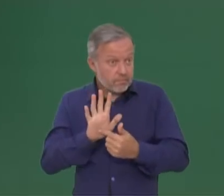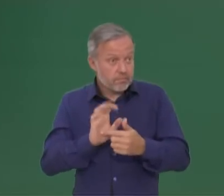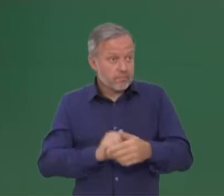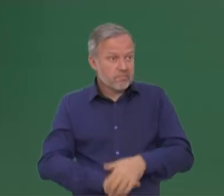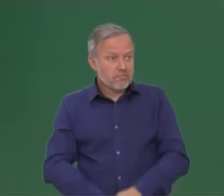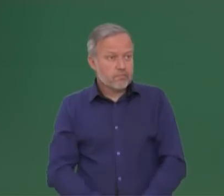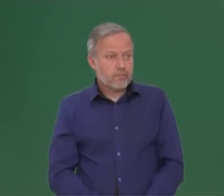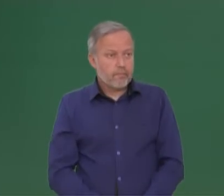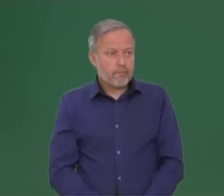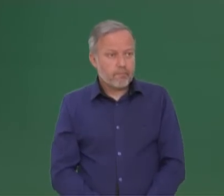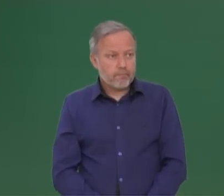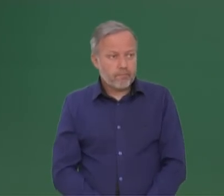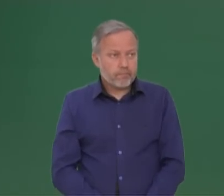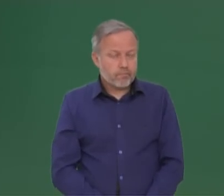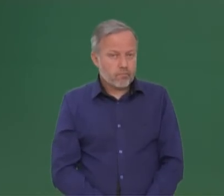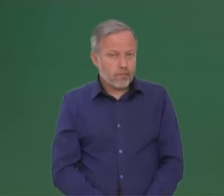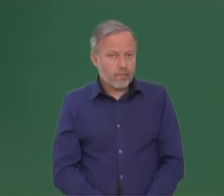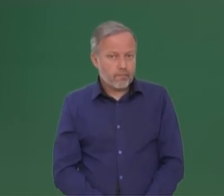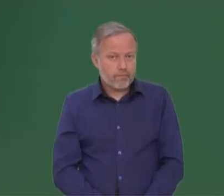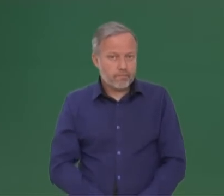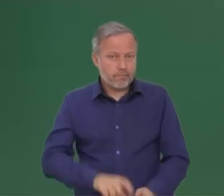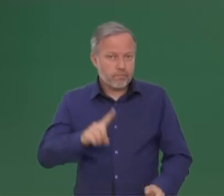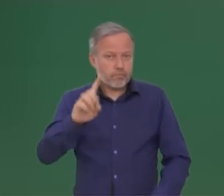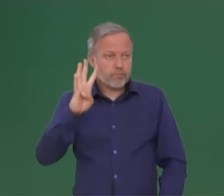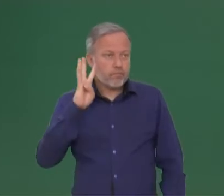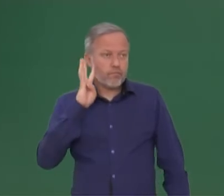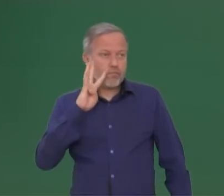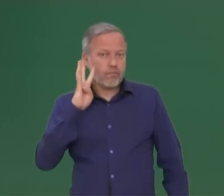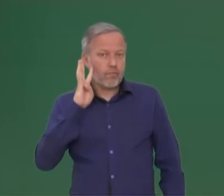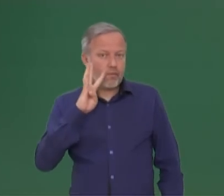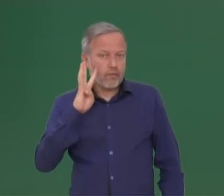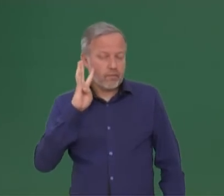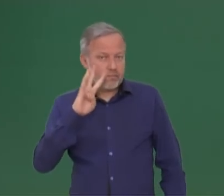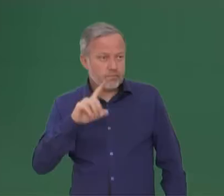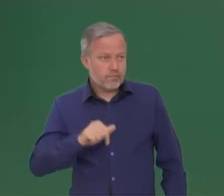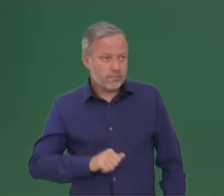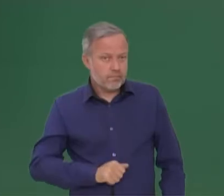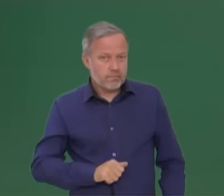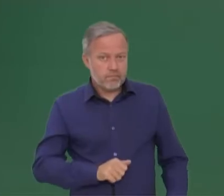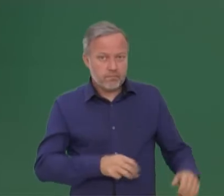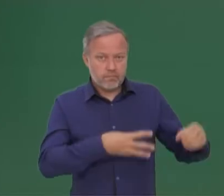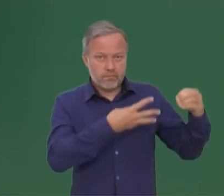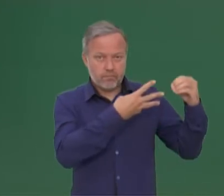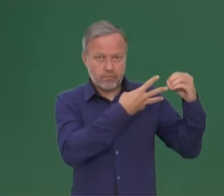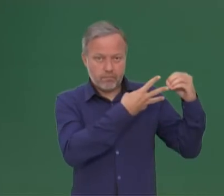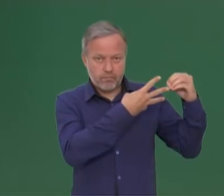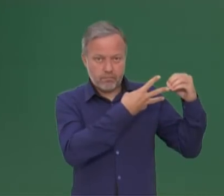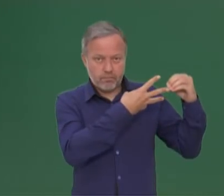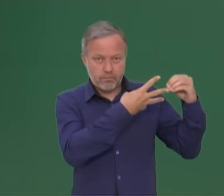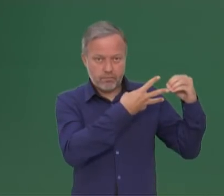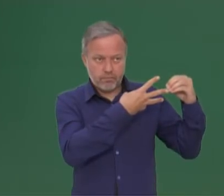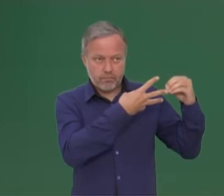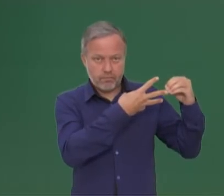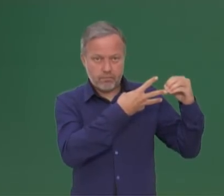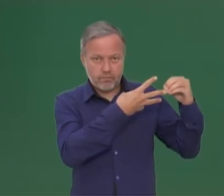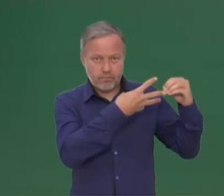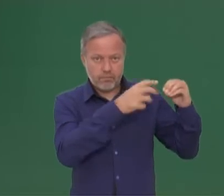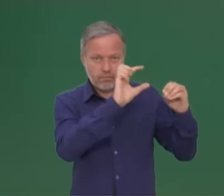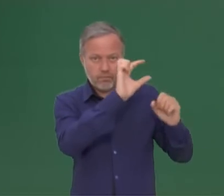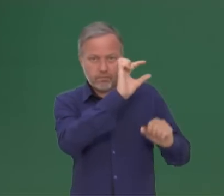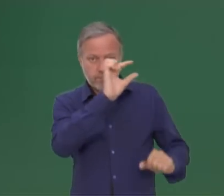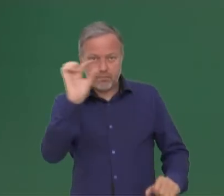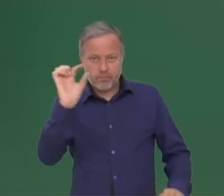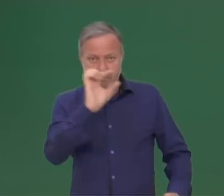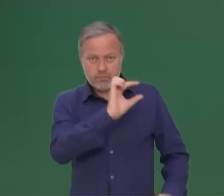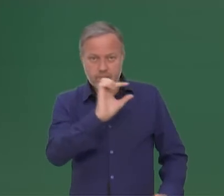vocês. Olha que legal esse esquema. Eu trago a célula, as suas 3 partes